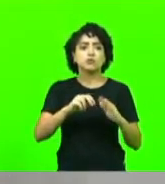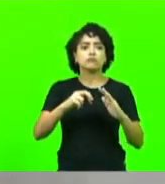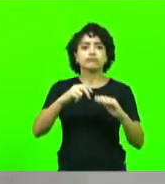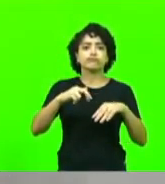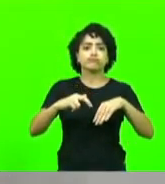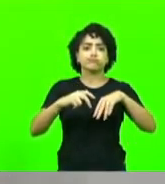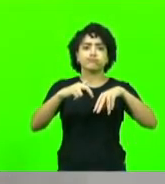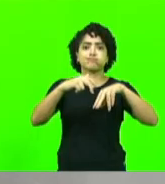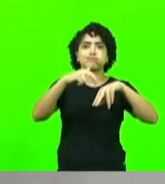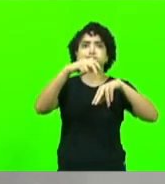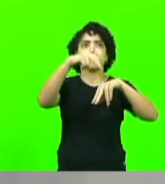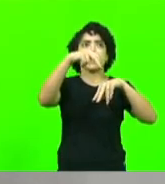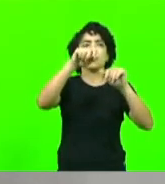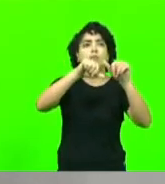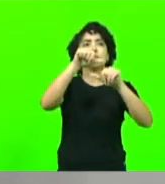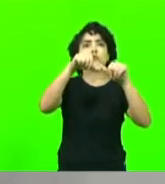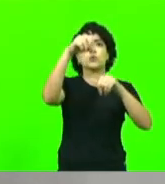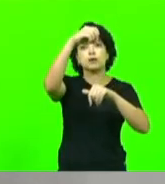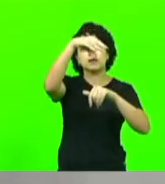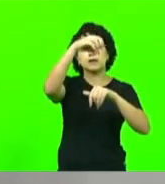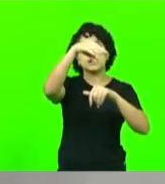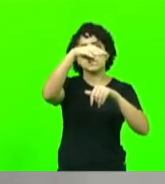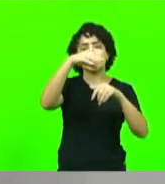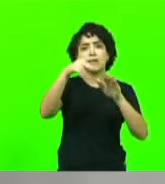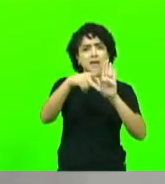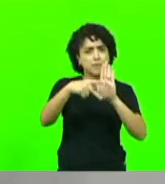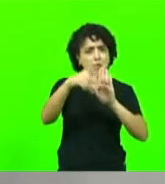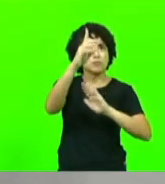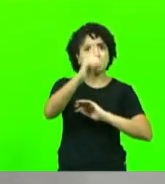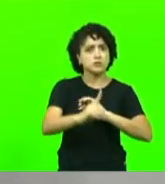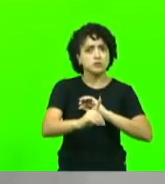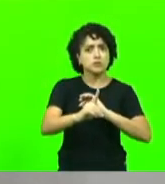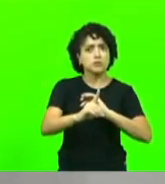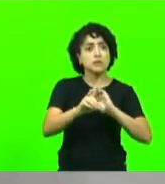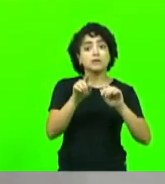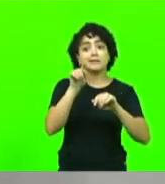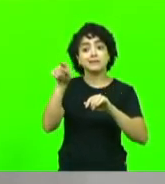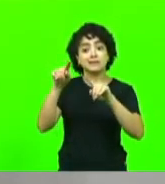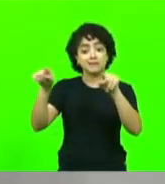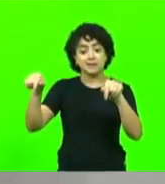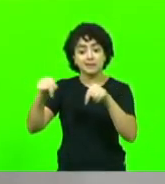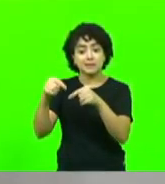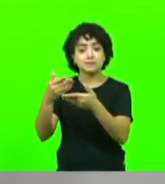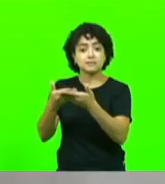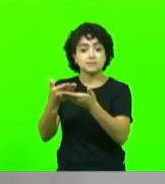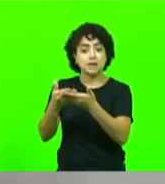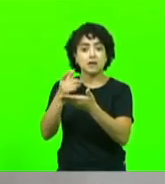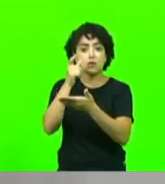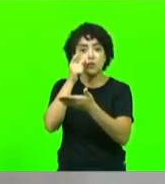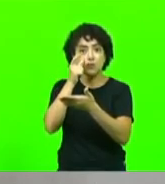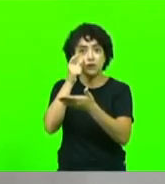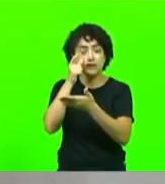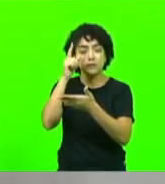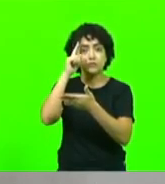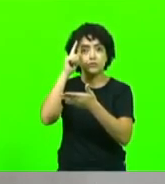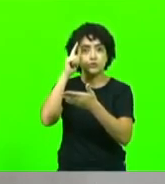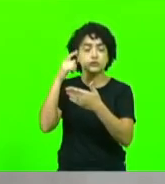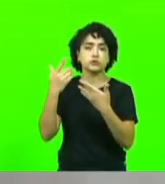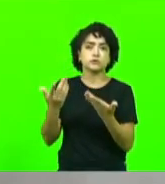Quer dizer, tudo bem, mas é serviço do diretor? O diretor tem que estar na sala de aula, tem que estar acompanhando o dia a dia das